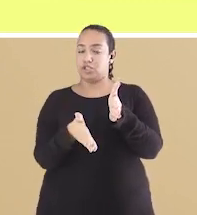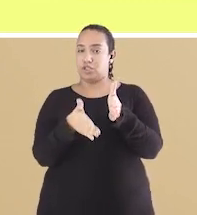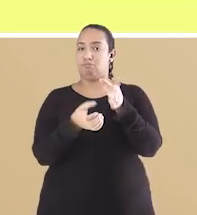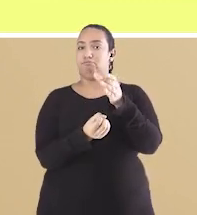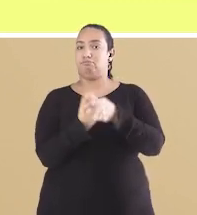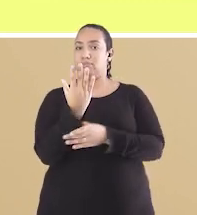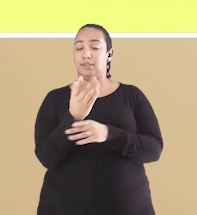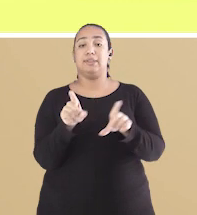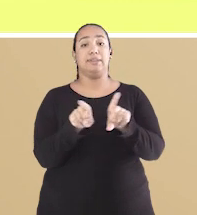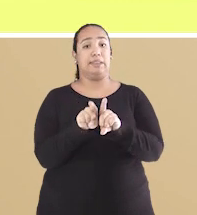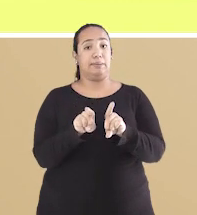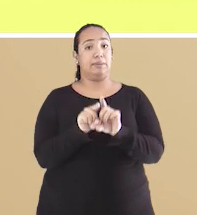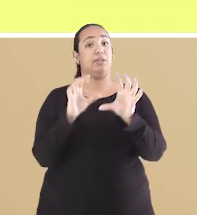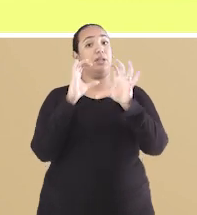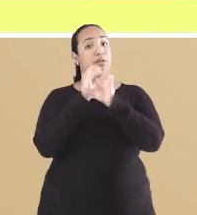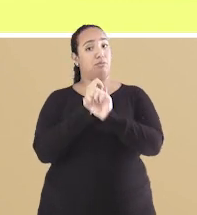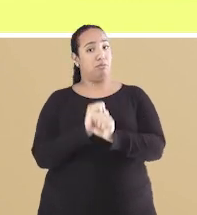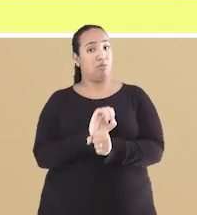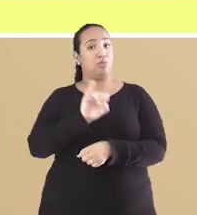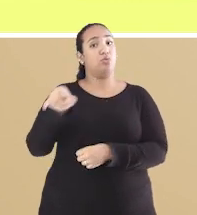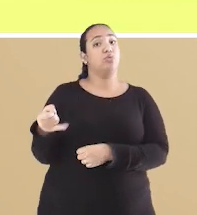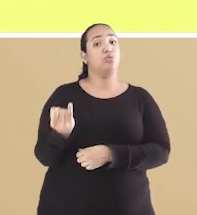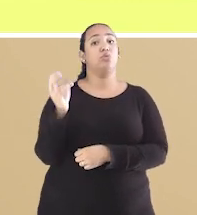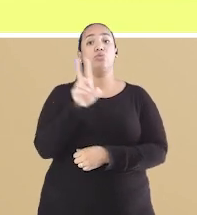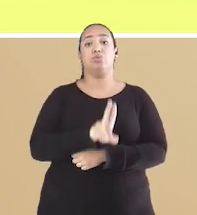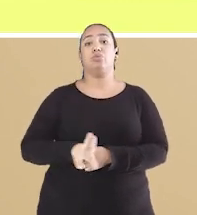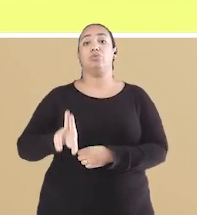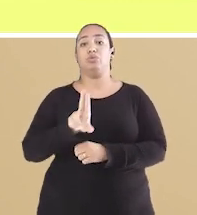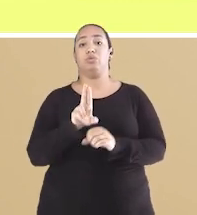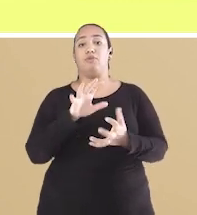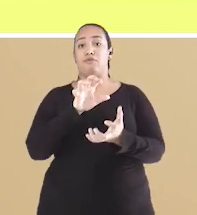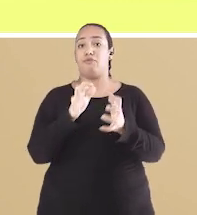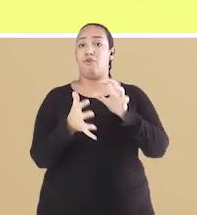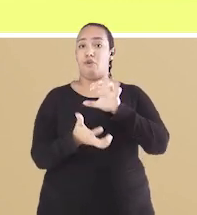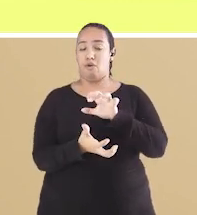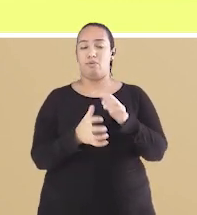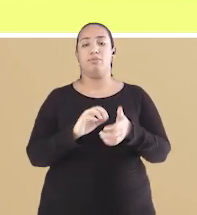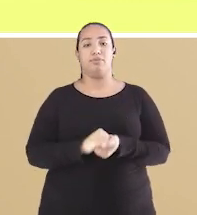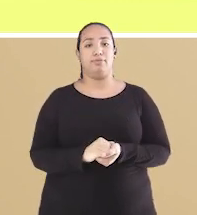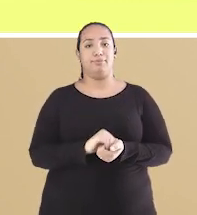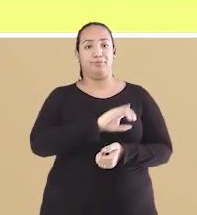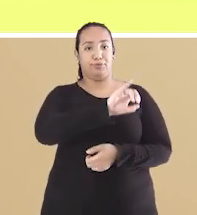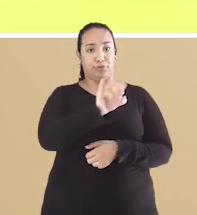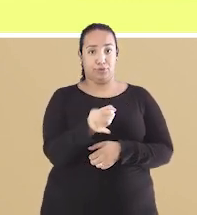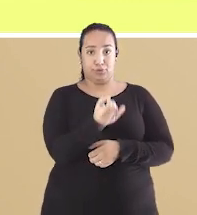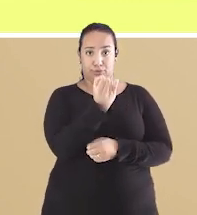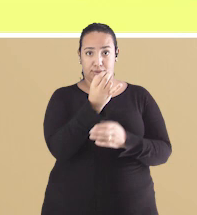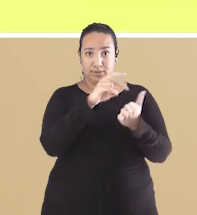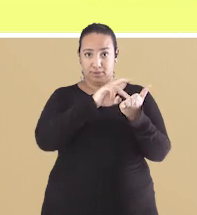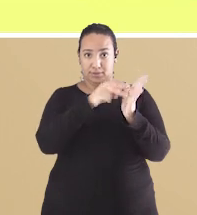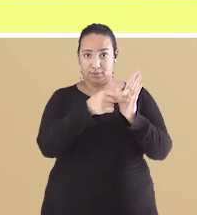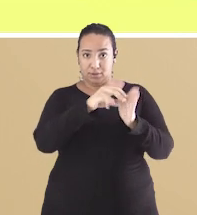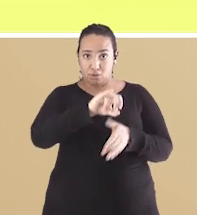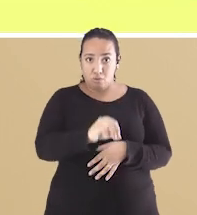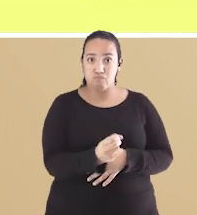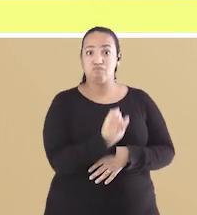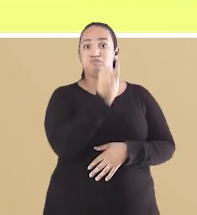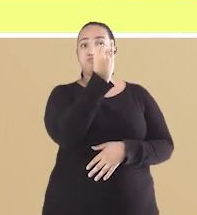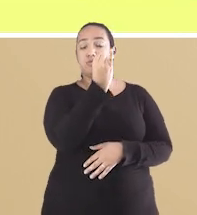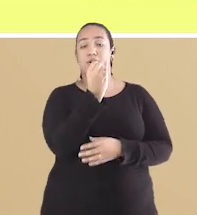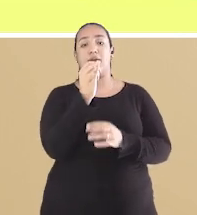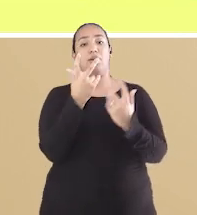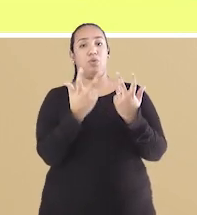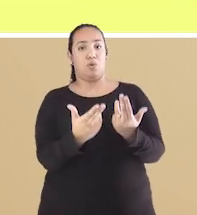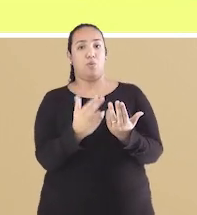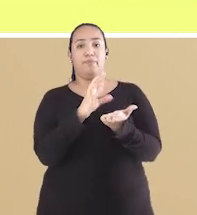pré-estabelecidas, e que calculamos juros usando a fórmula J, que é o juros, é igual a capital